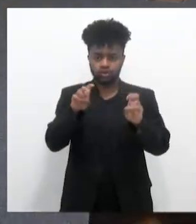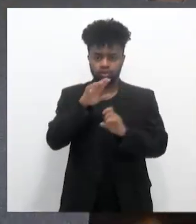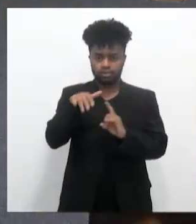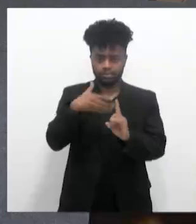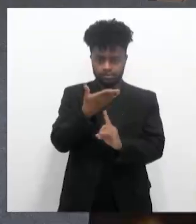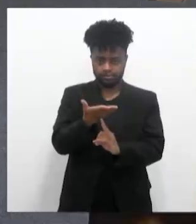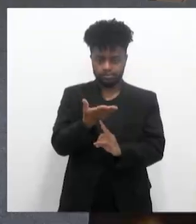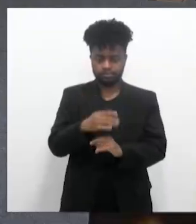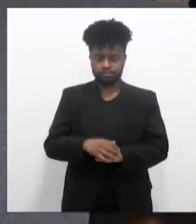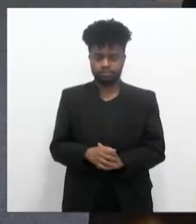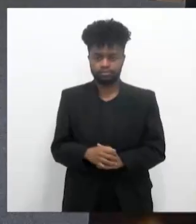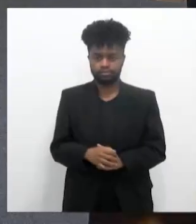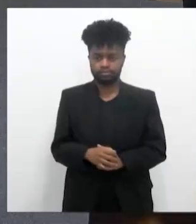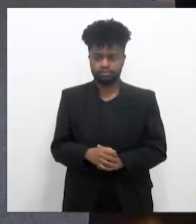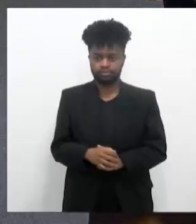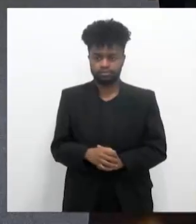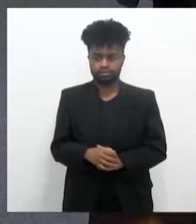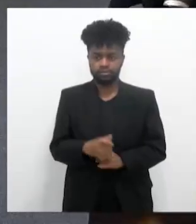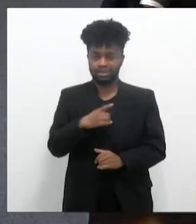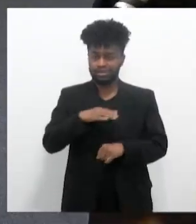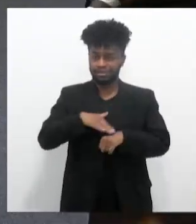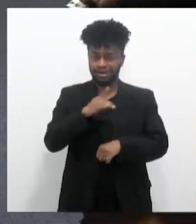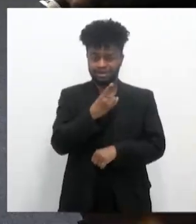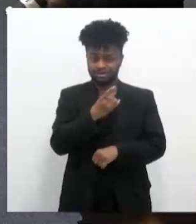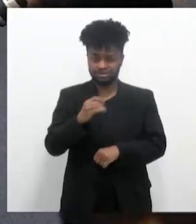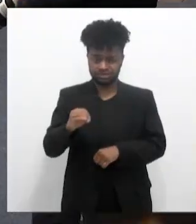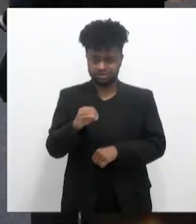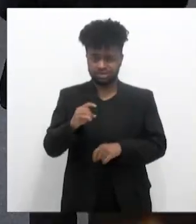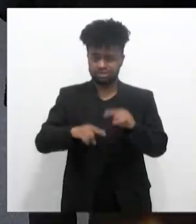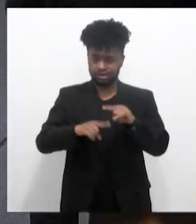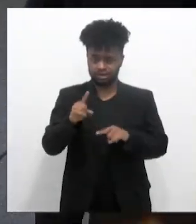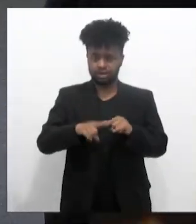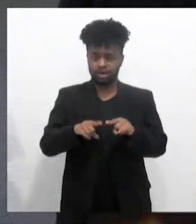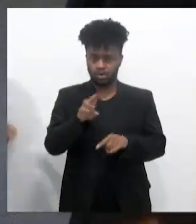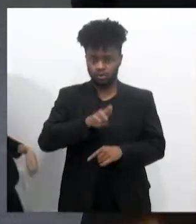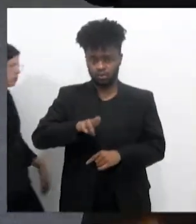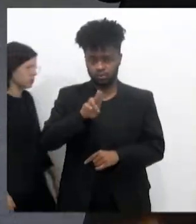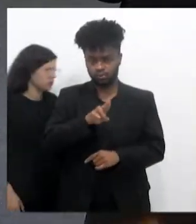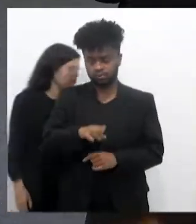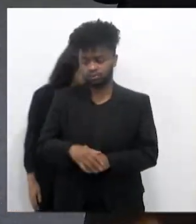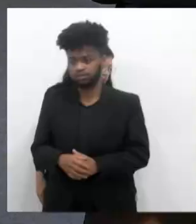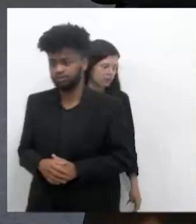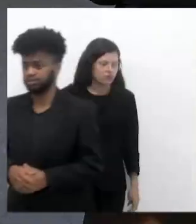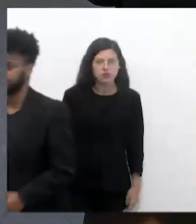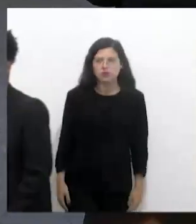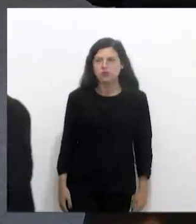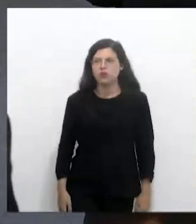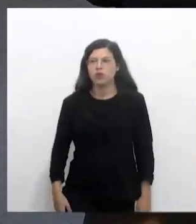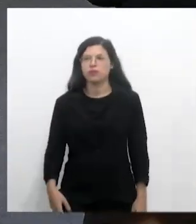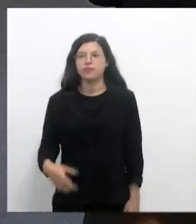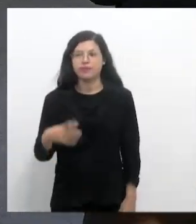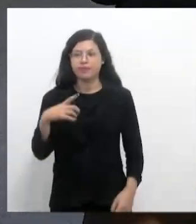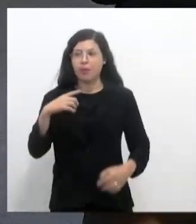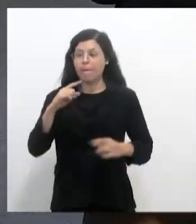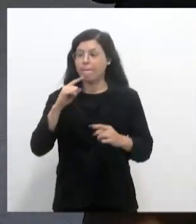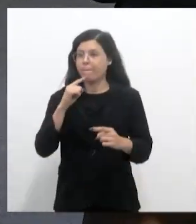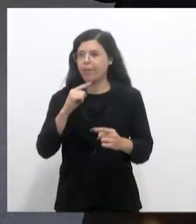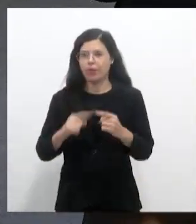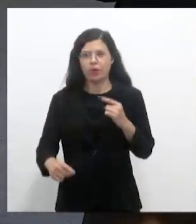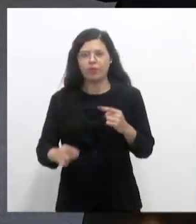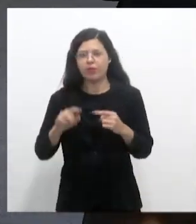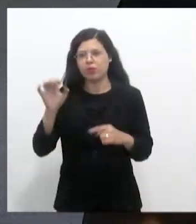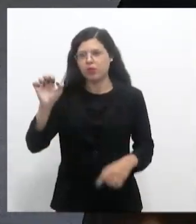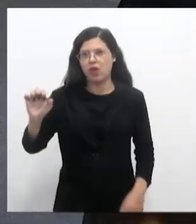ambientais. Há mais de 100 princípios ativos de agrotóxicos que são proibidos na Europa e